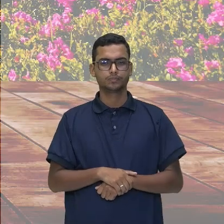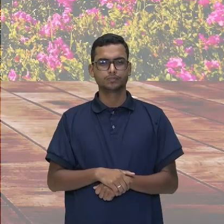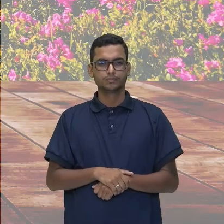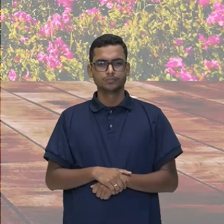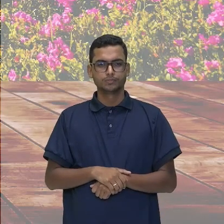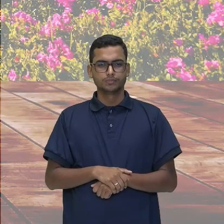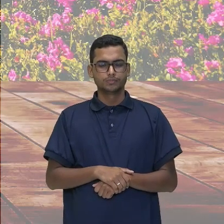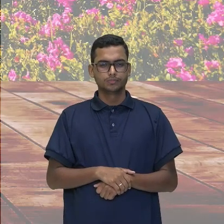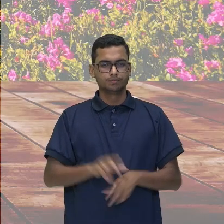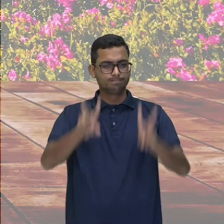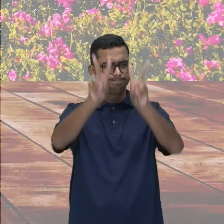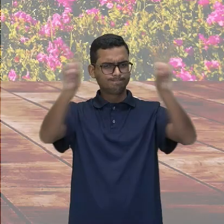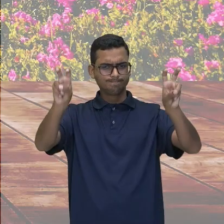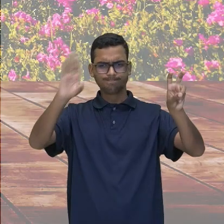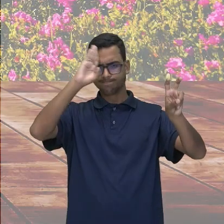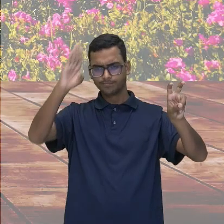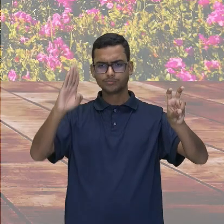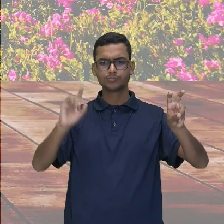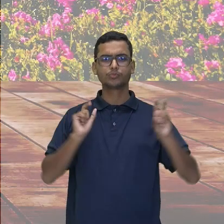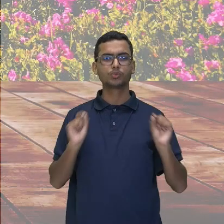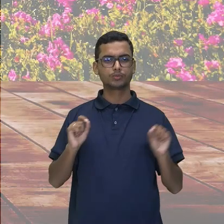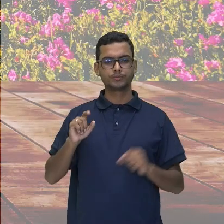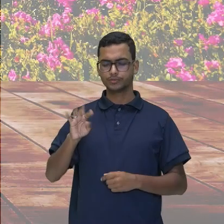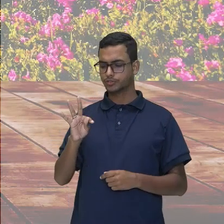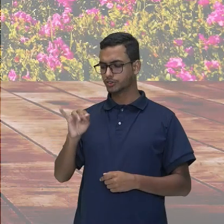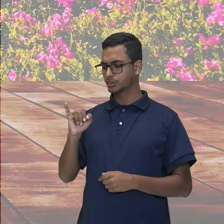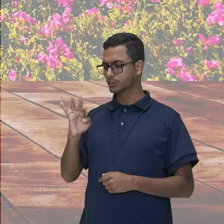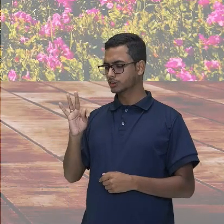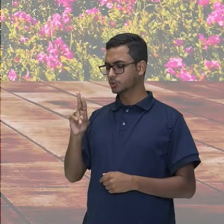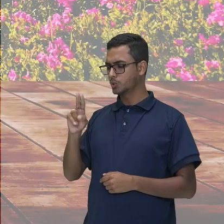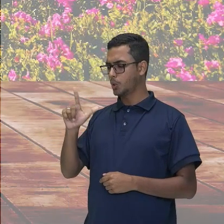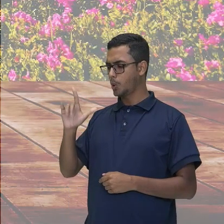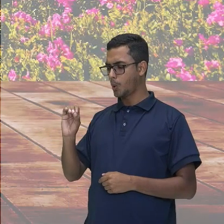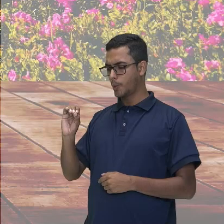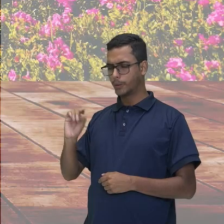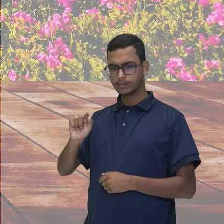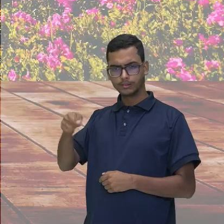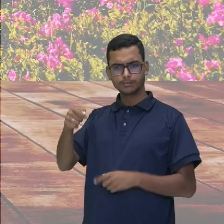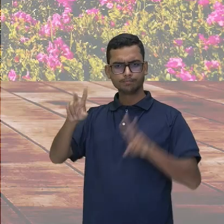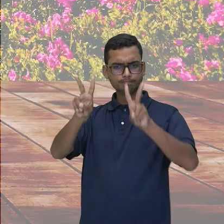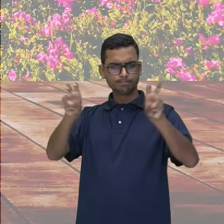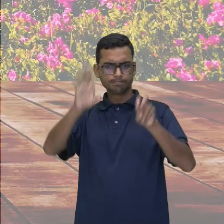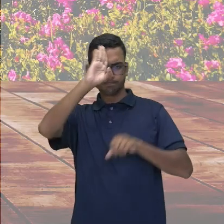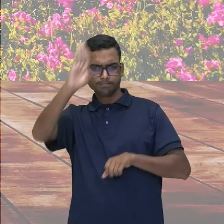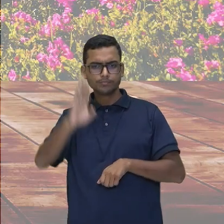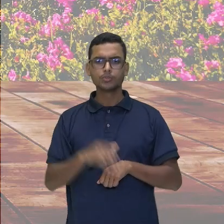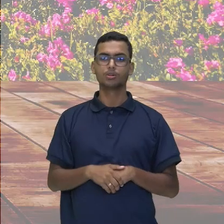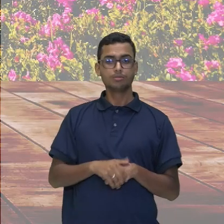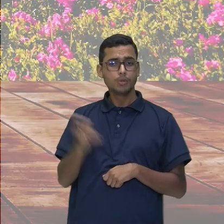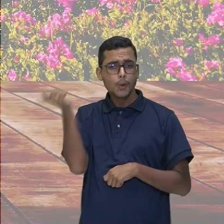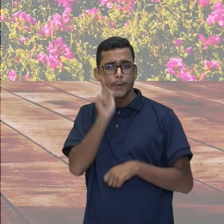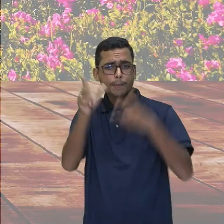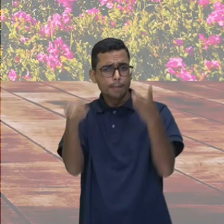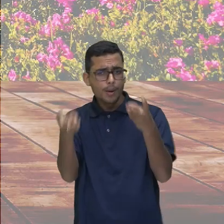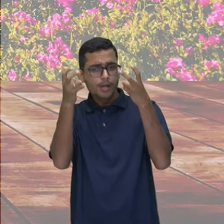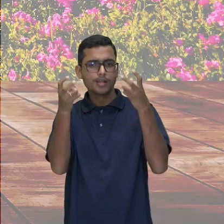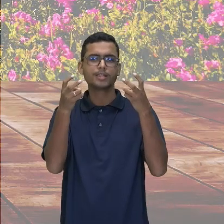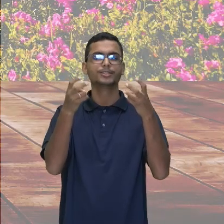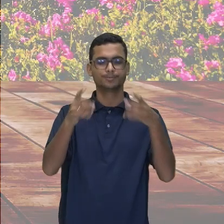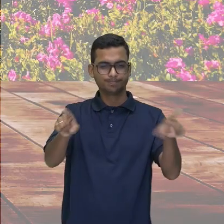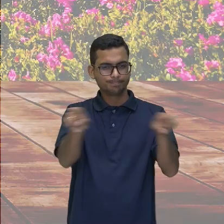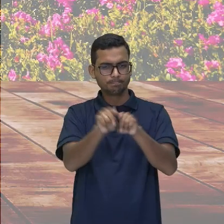Título. Então, quando você olha o título do texto, você procura algumas palavras que você conhece também, que aí já ajuda, é meio caminho